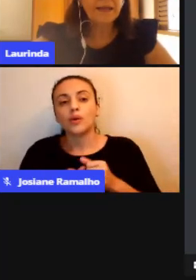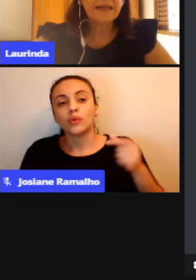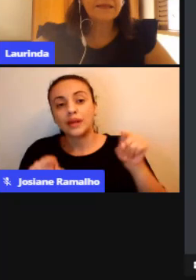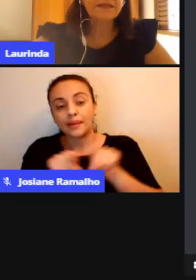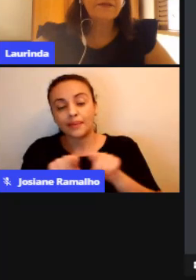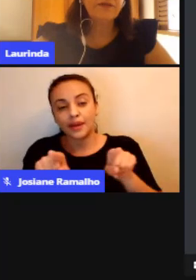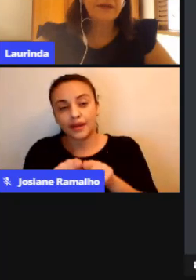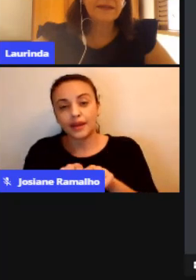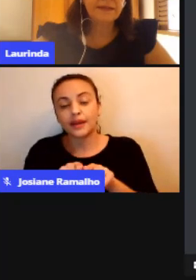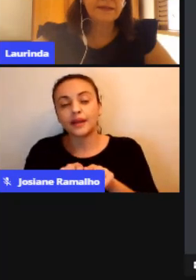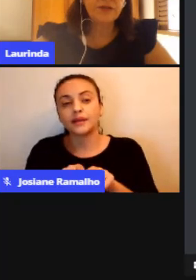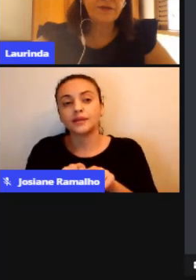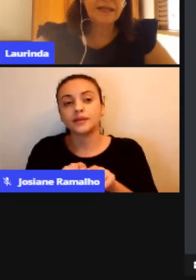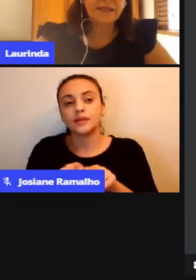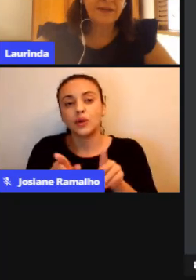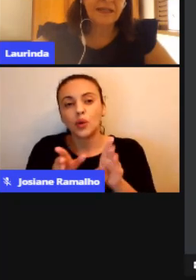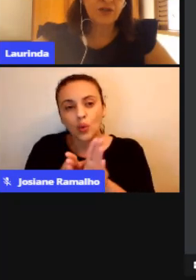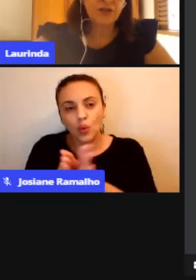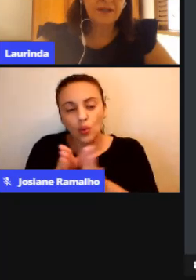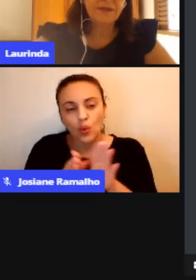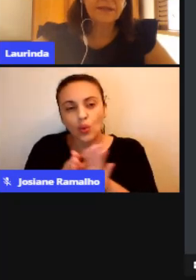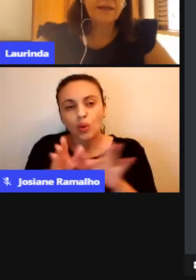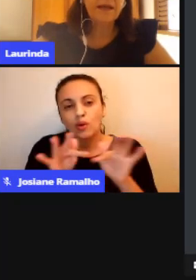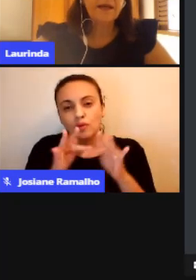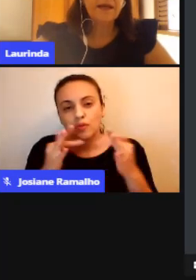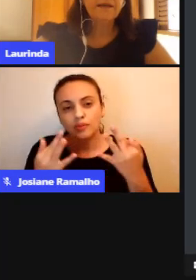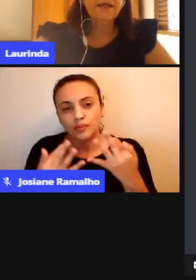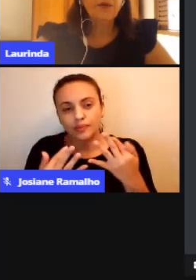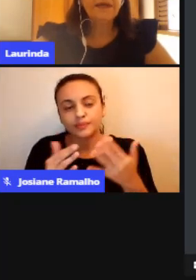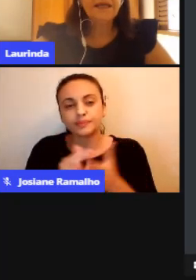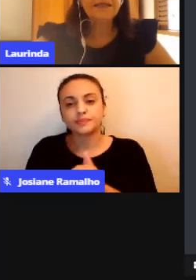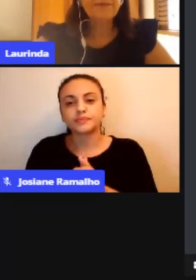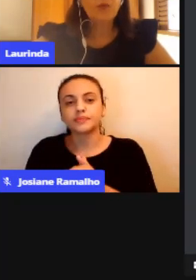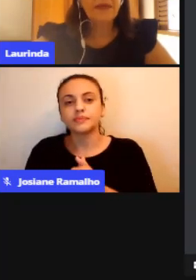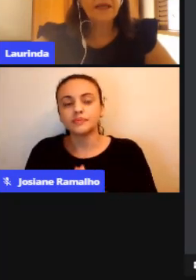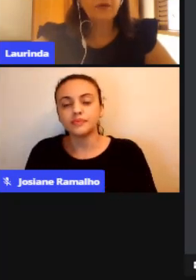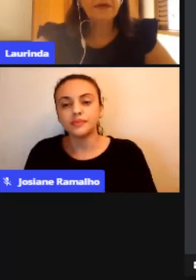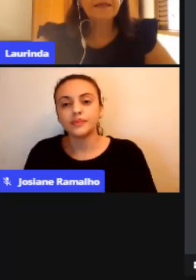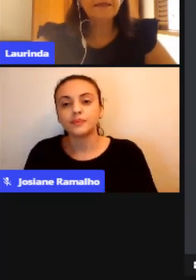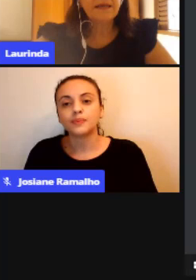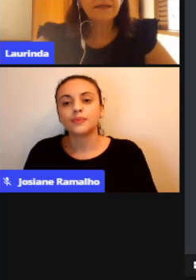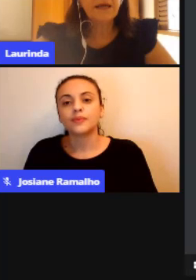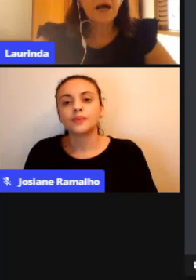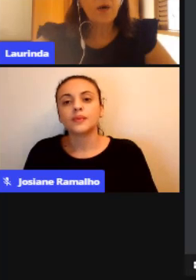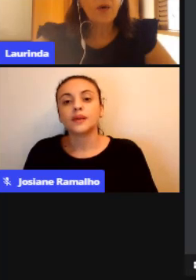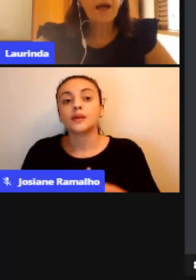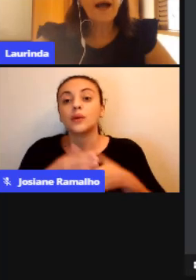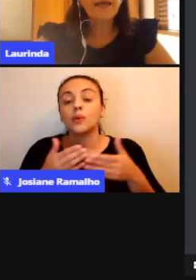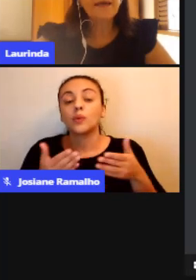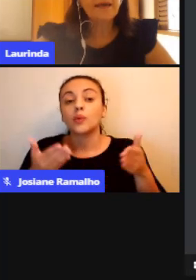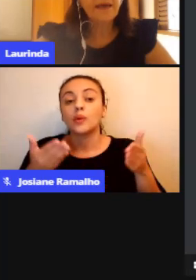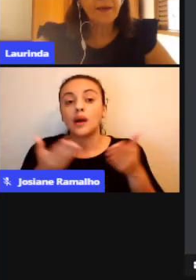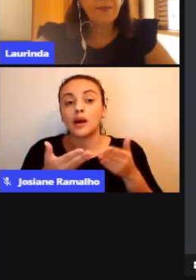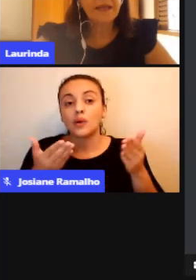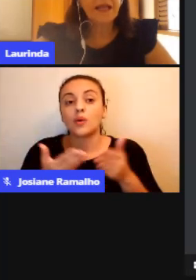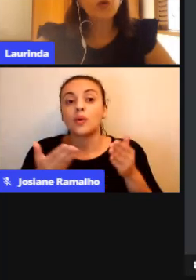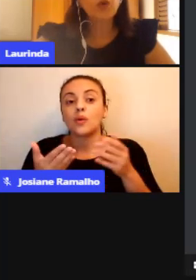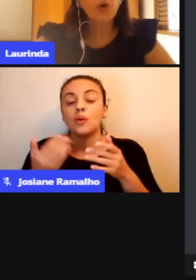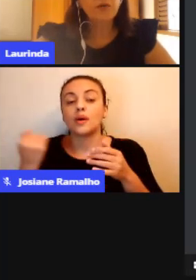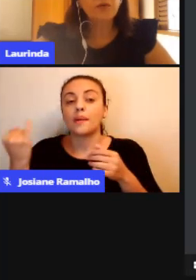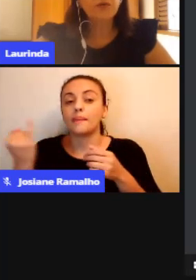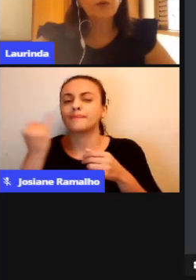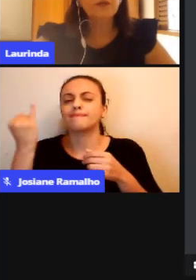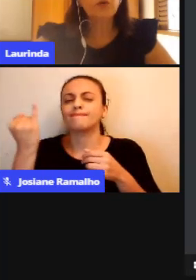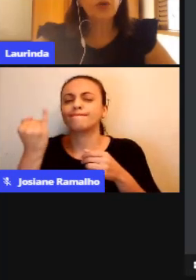o pai nesse desenvolver dessas atividades avaliativas. Então, nesse momento, é essencial a equipe,